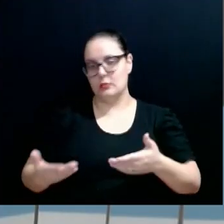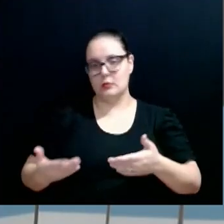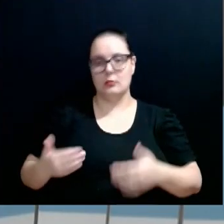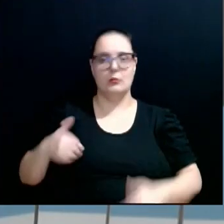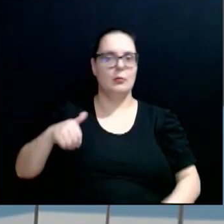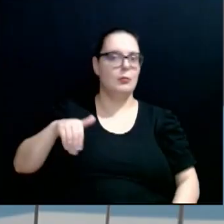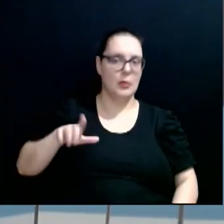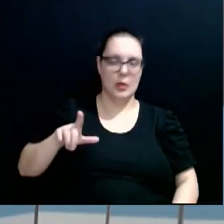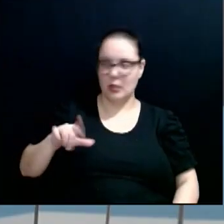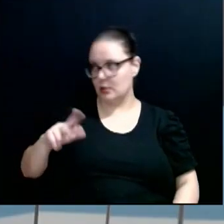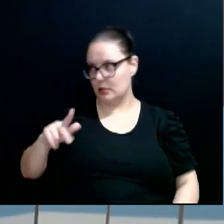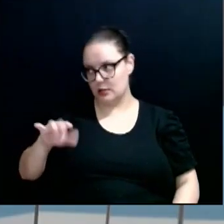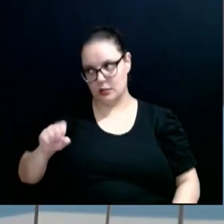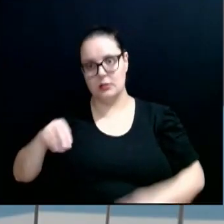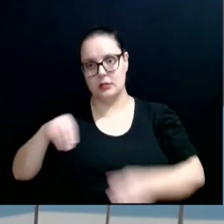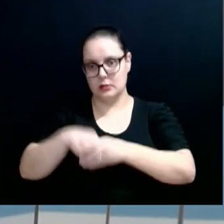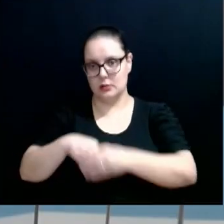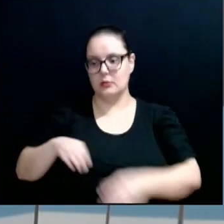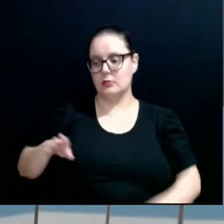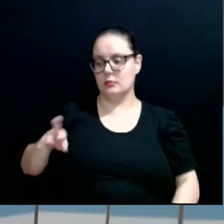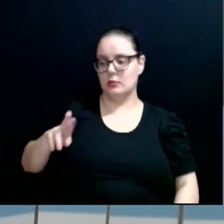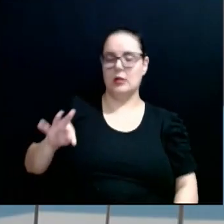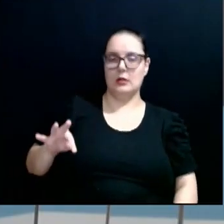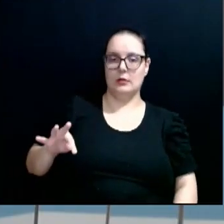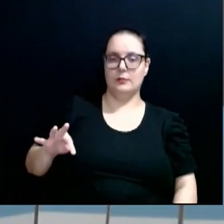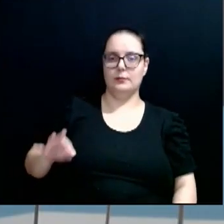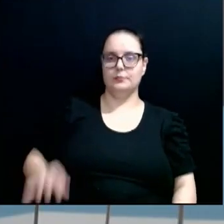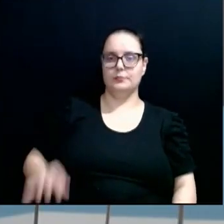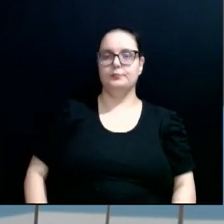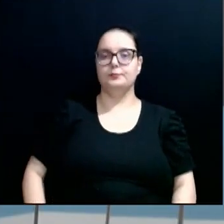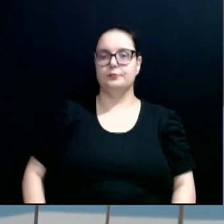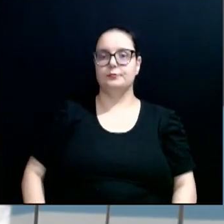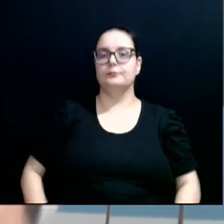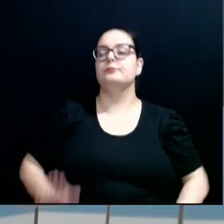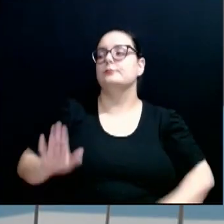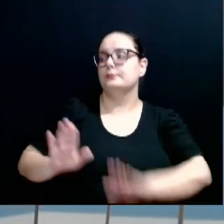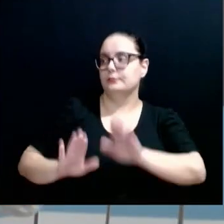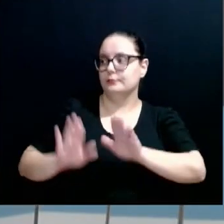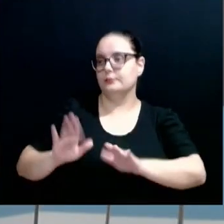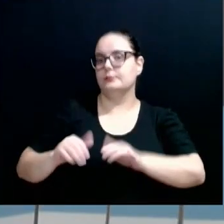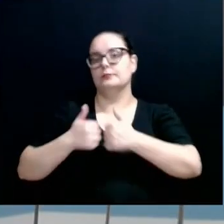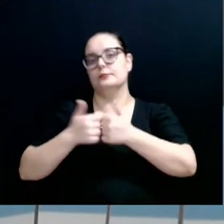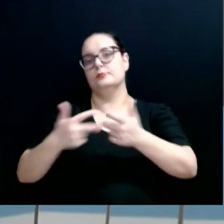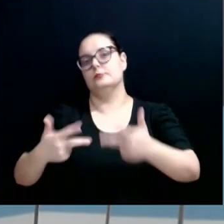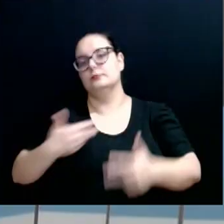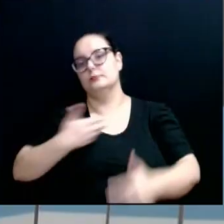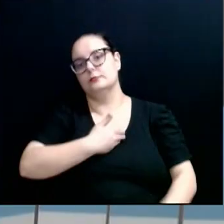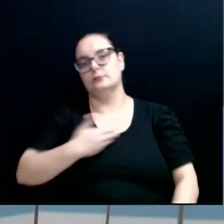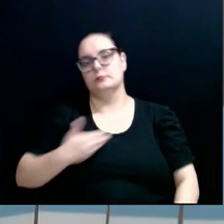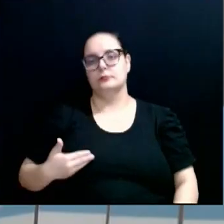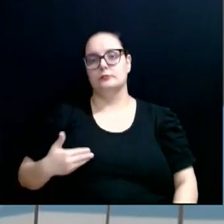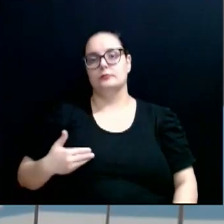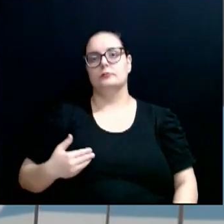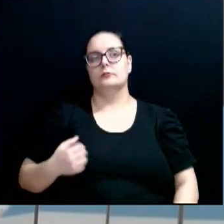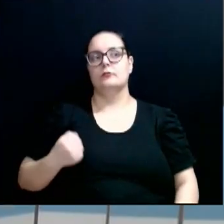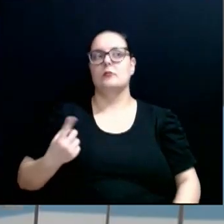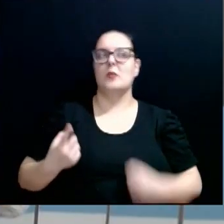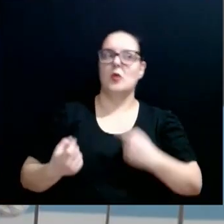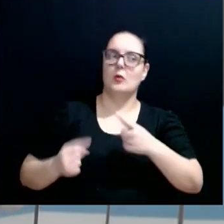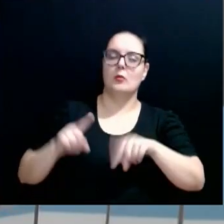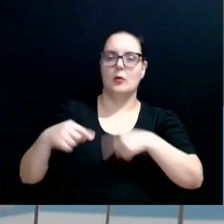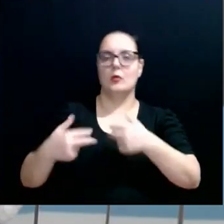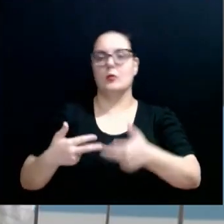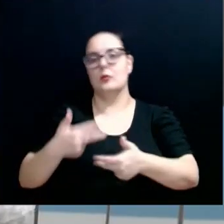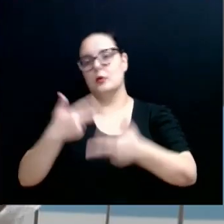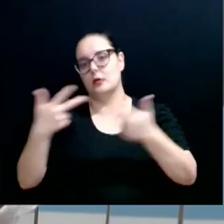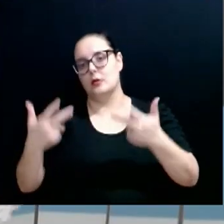dentro do BRT, e com a licitação do transporte público deve ter alguma outra novidade que a gente queira fazer aí nos